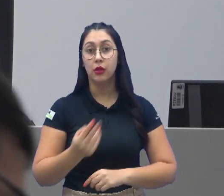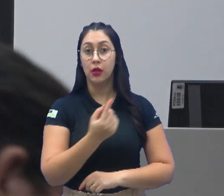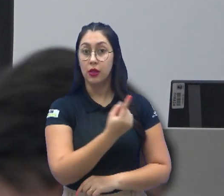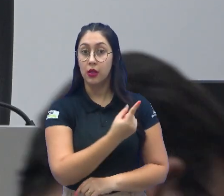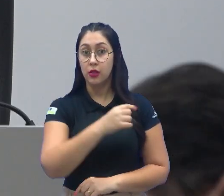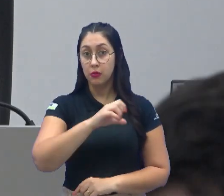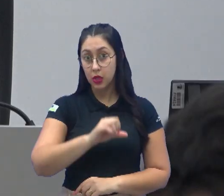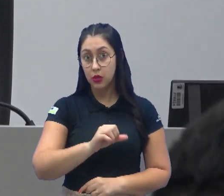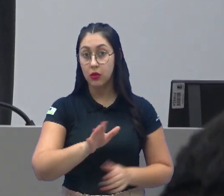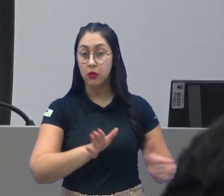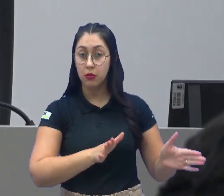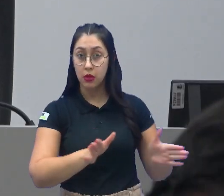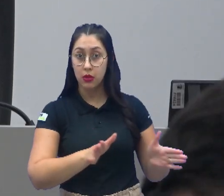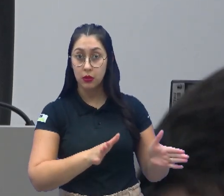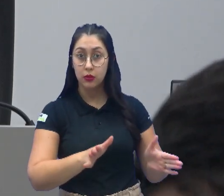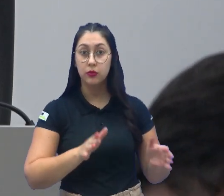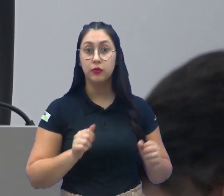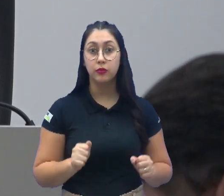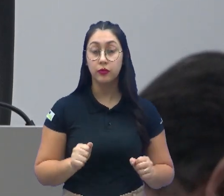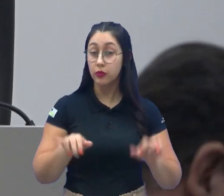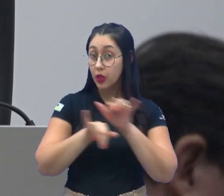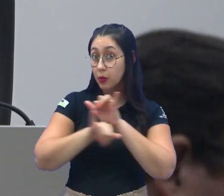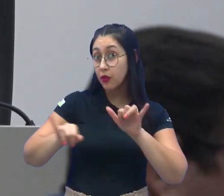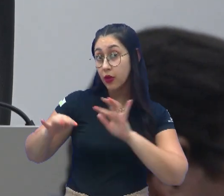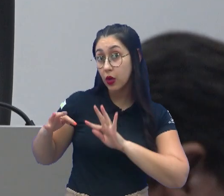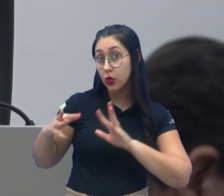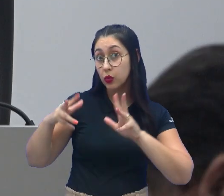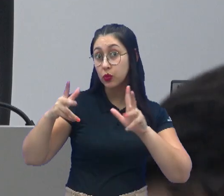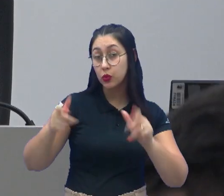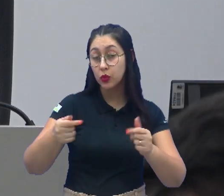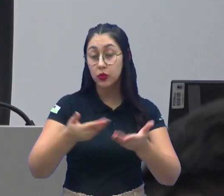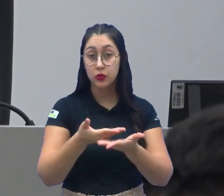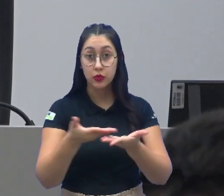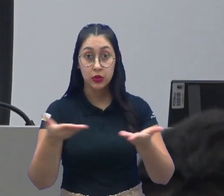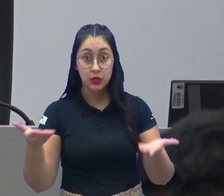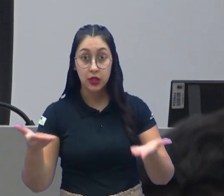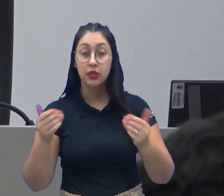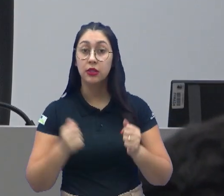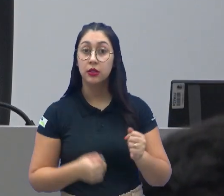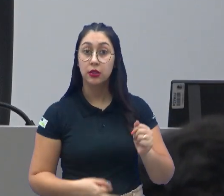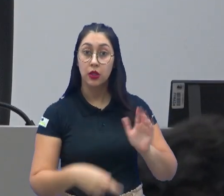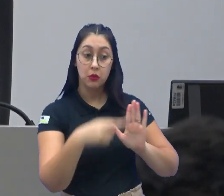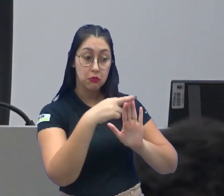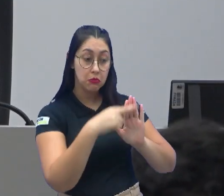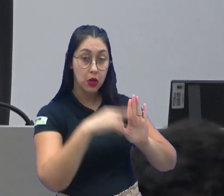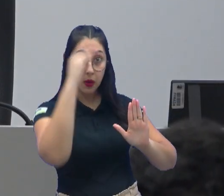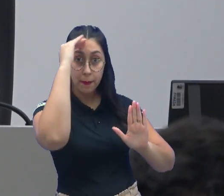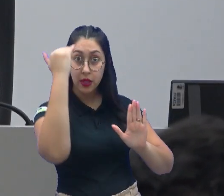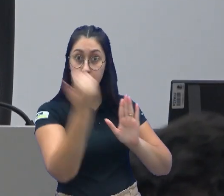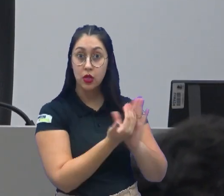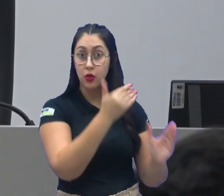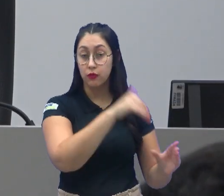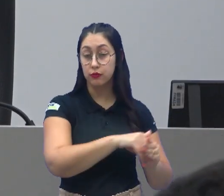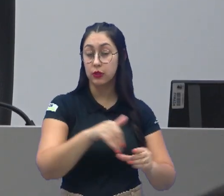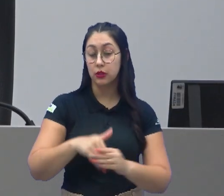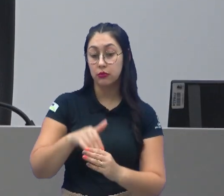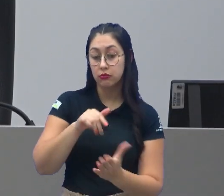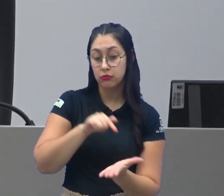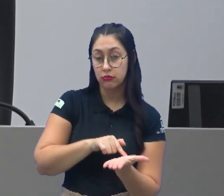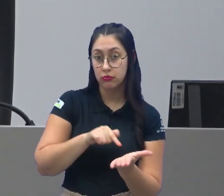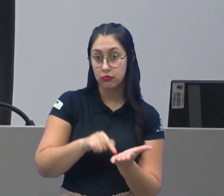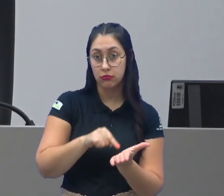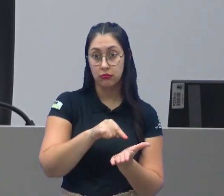legislatura. Informa a todos os presentes que nos termos regimentais as votações das proposituras se dará de forma eletrônica.